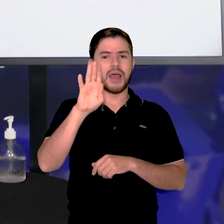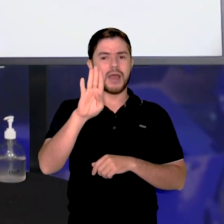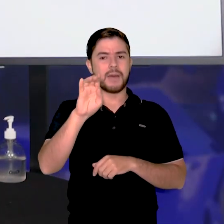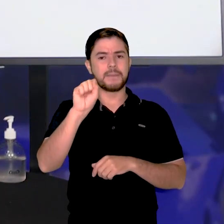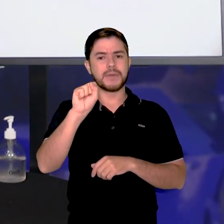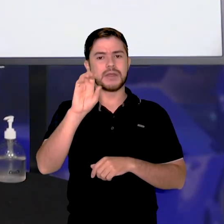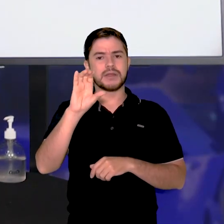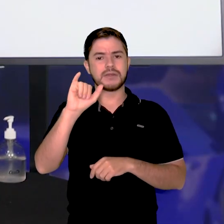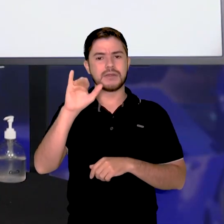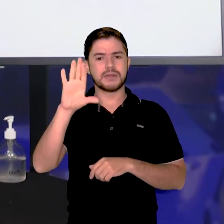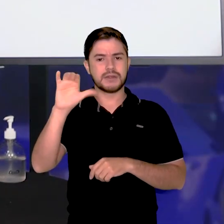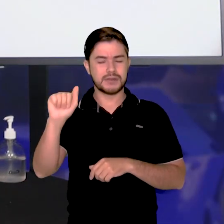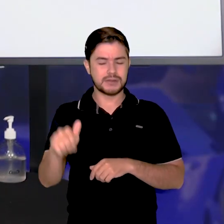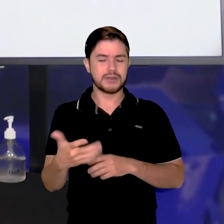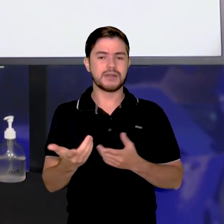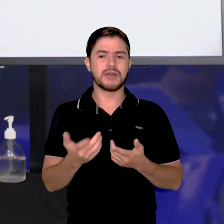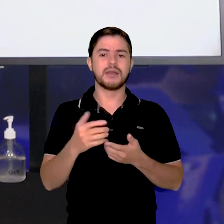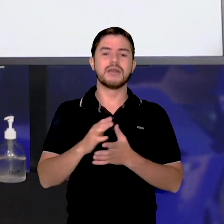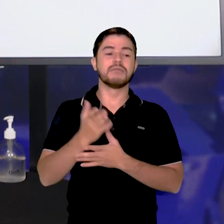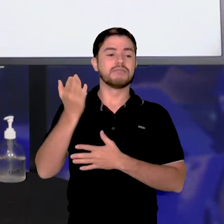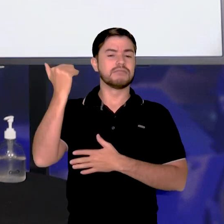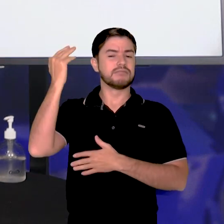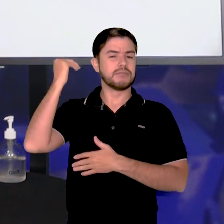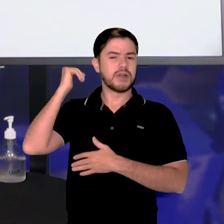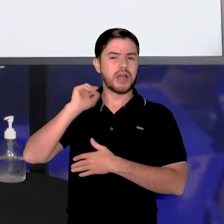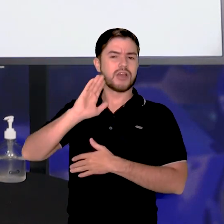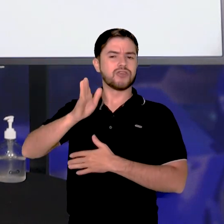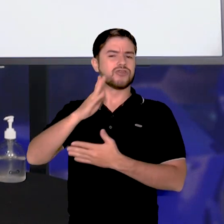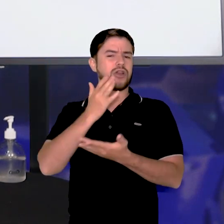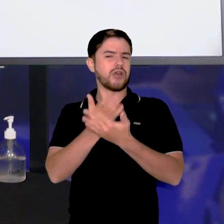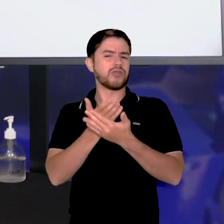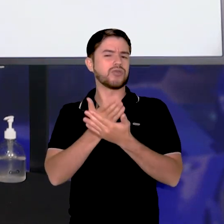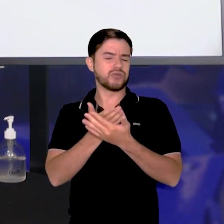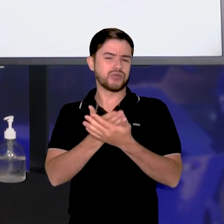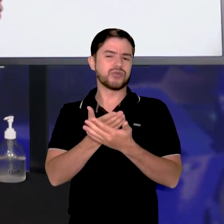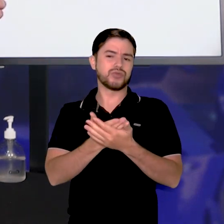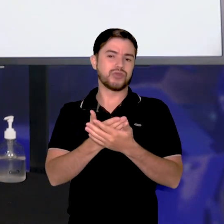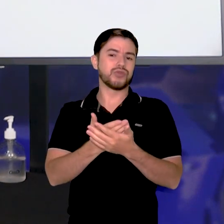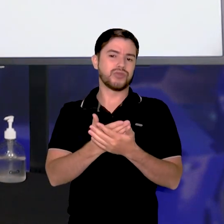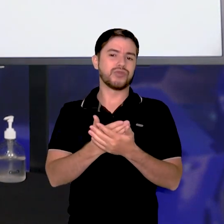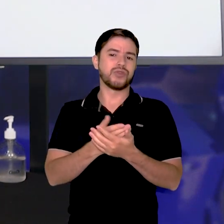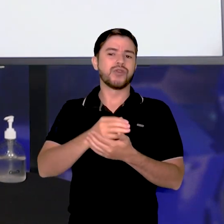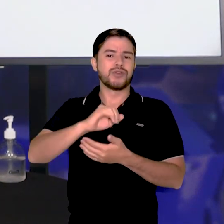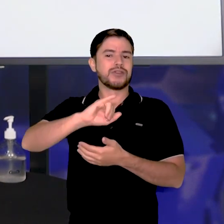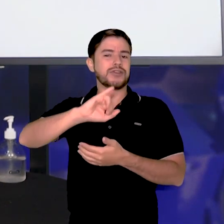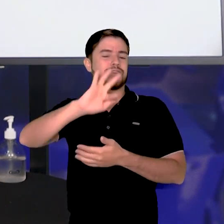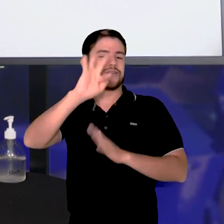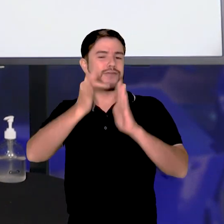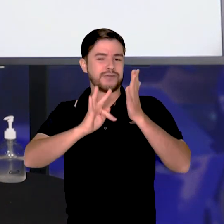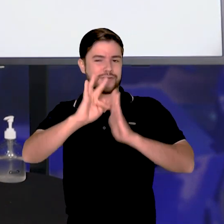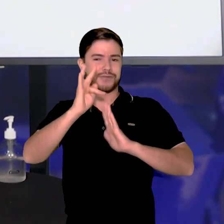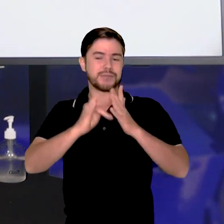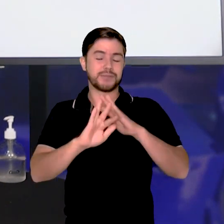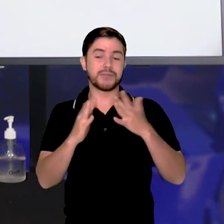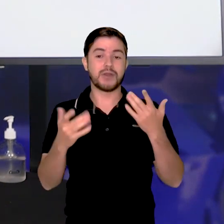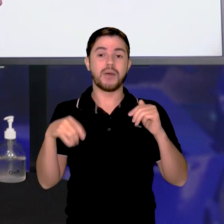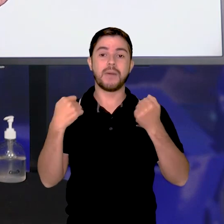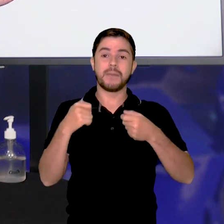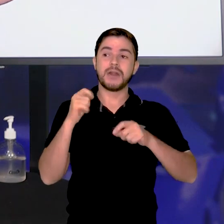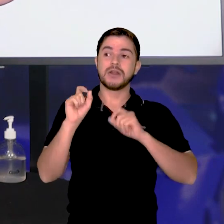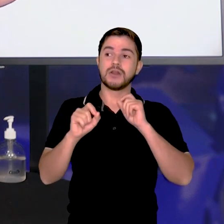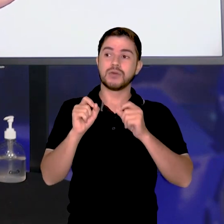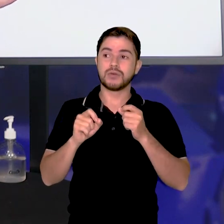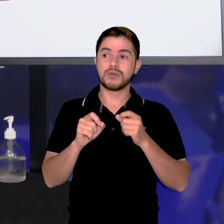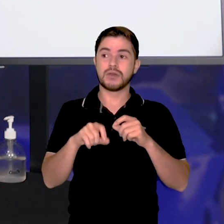cartesiano que vocês estudaram no começo do ano, tá certo? Então, ó, para construir esse gráfico, a gente vai precisar de duas retas, uma reta